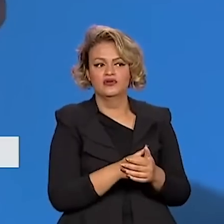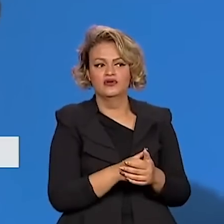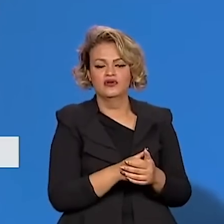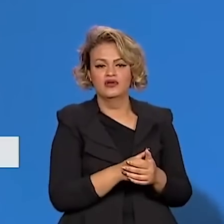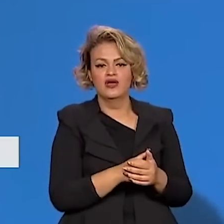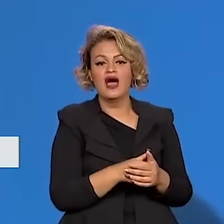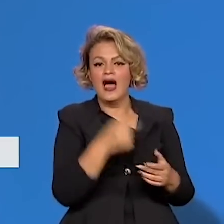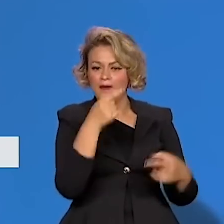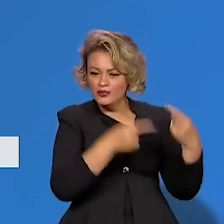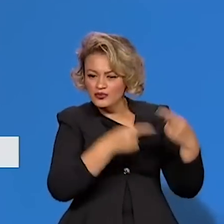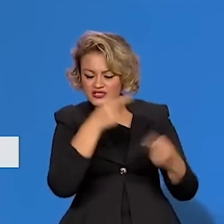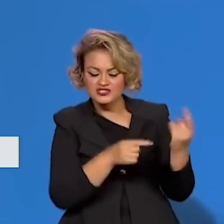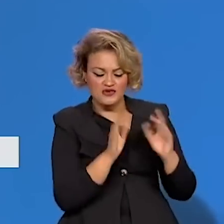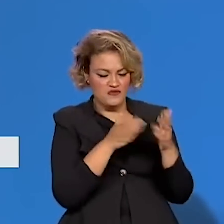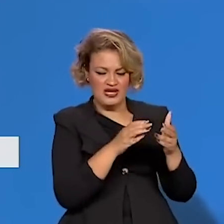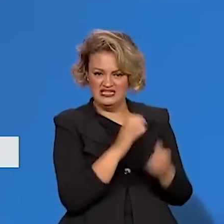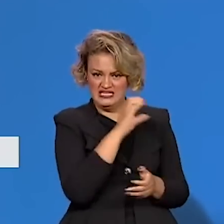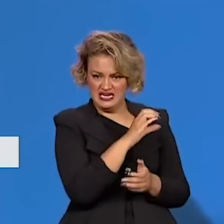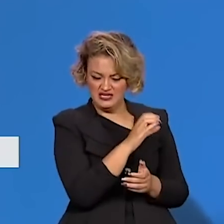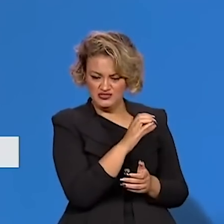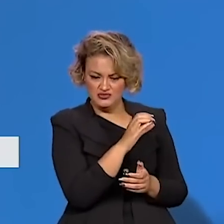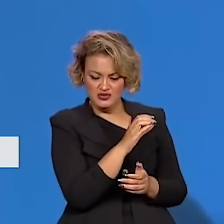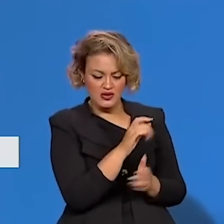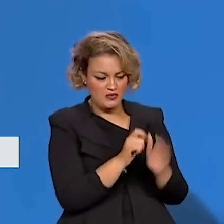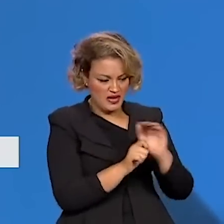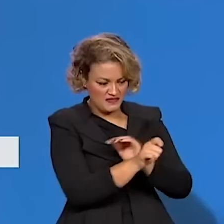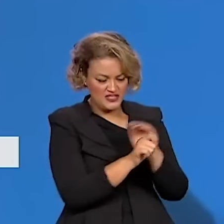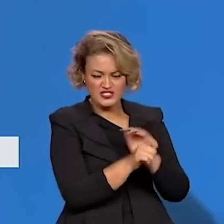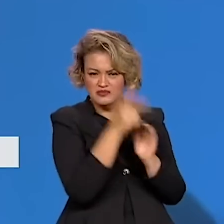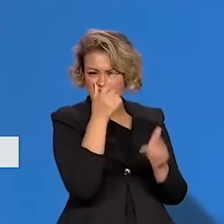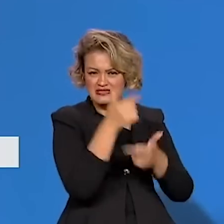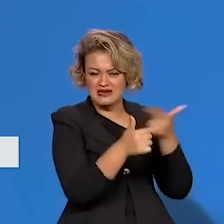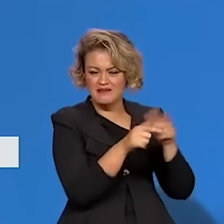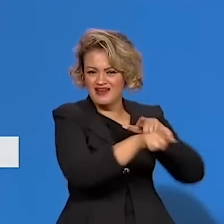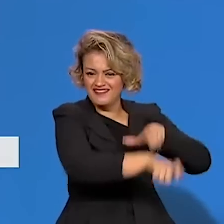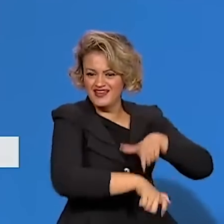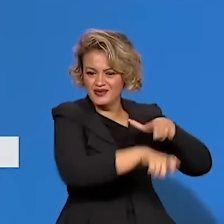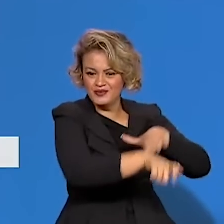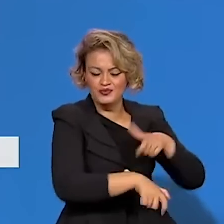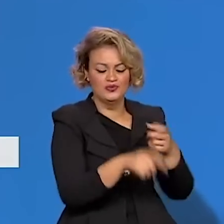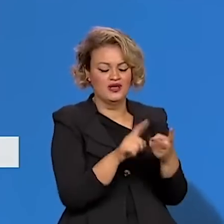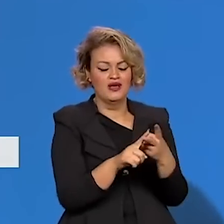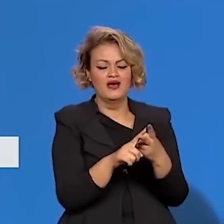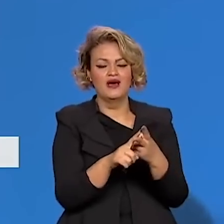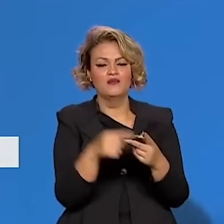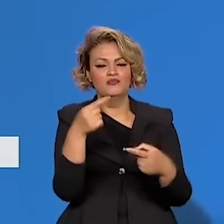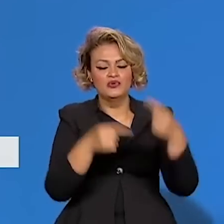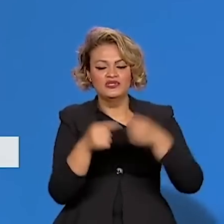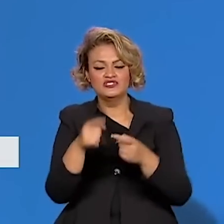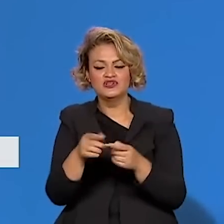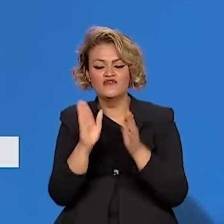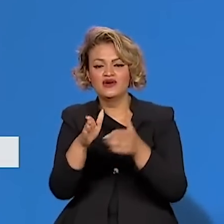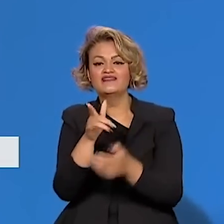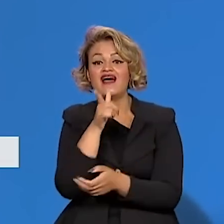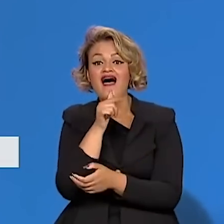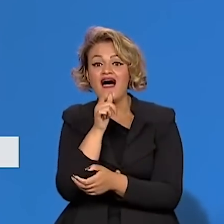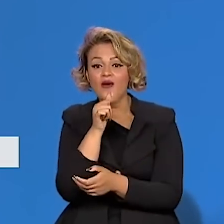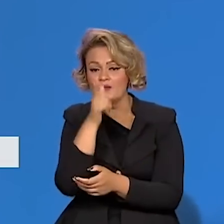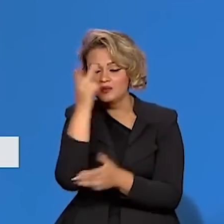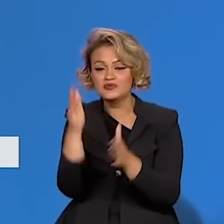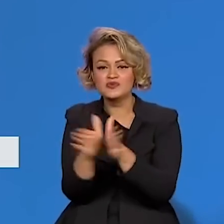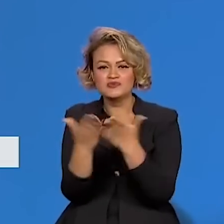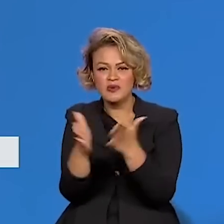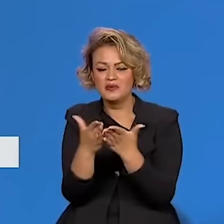a maior política de crédito para financiar o pequeno produtor a maior política de levar água na casa dos Pobres